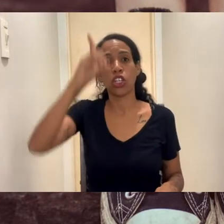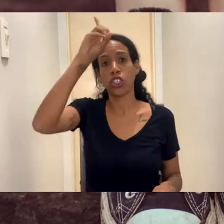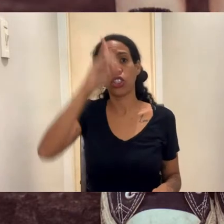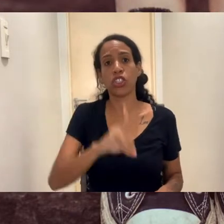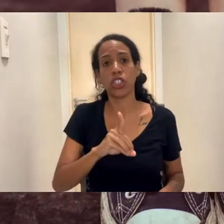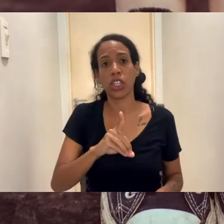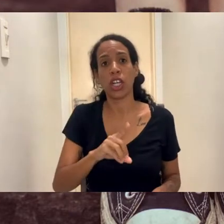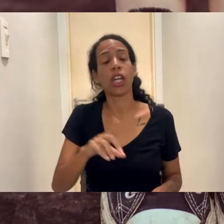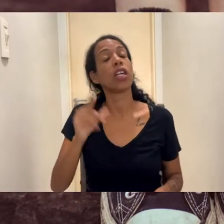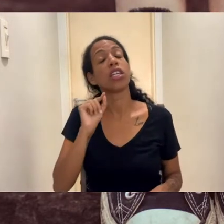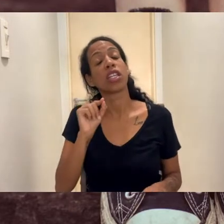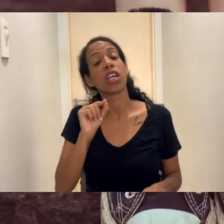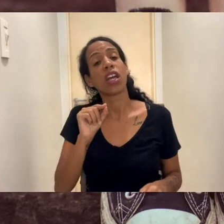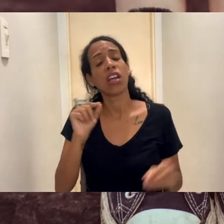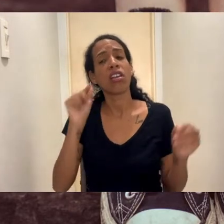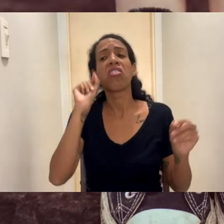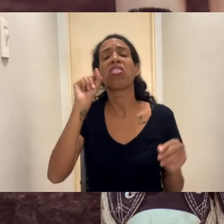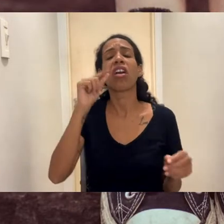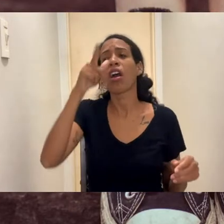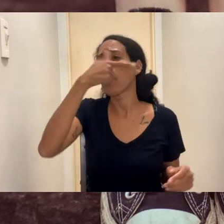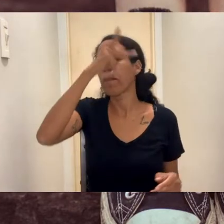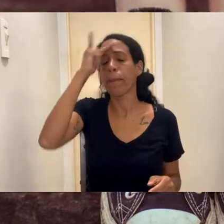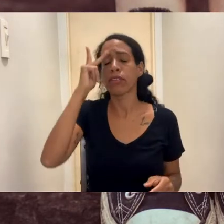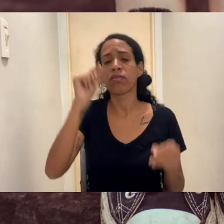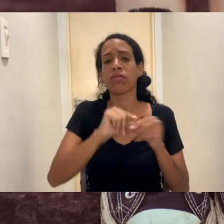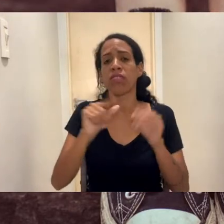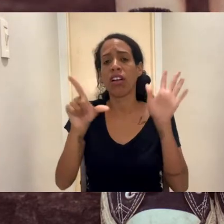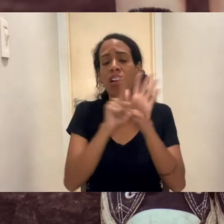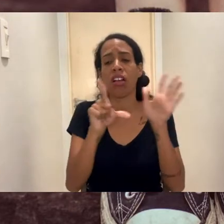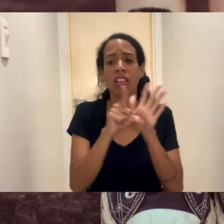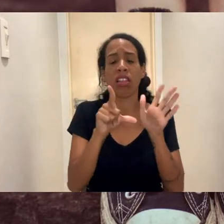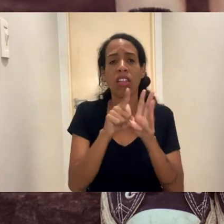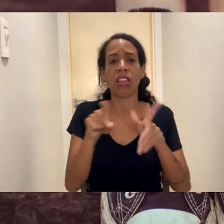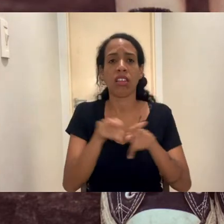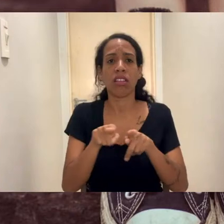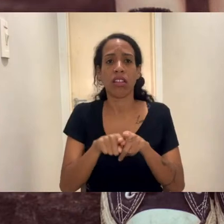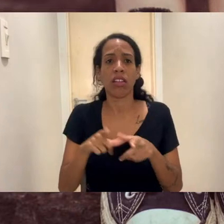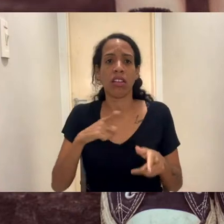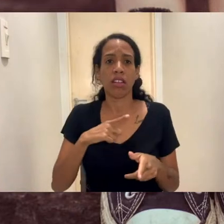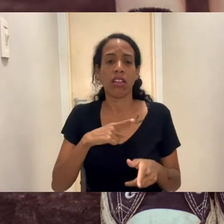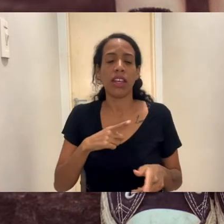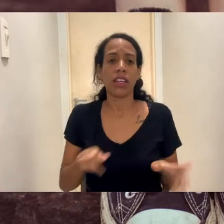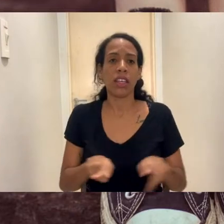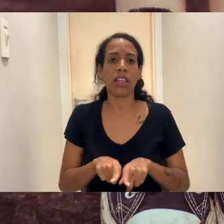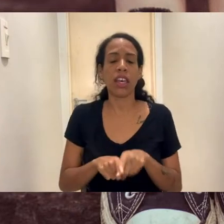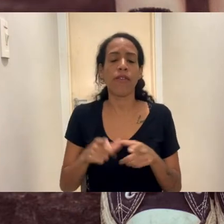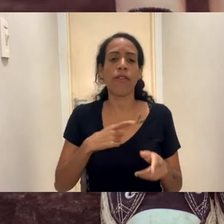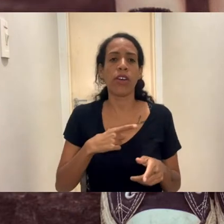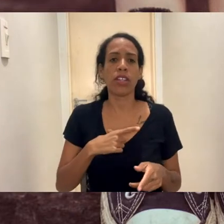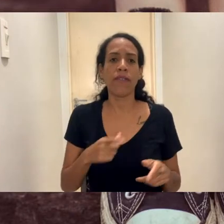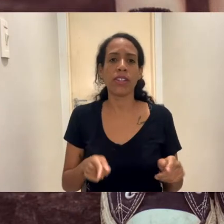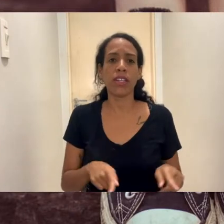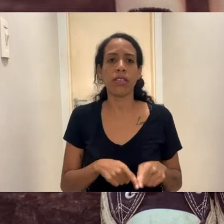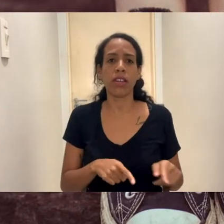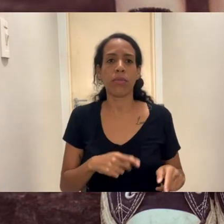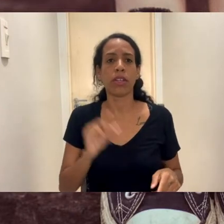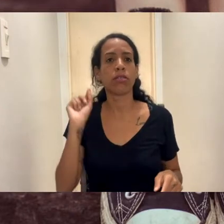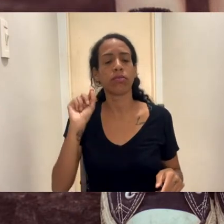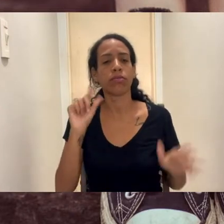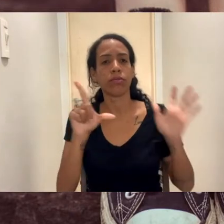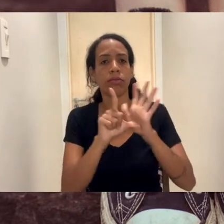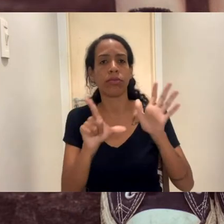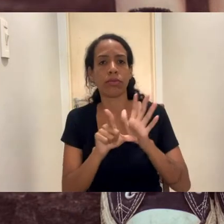quem cria a legislação, como por quem executa essa legislação, né? Então, os legisladores